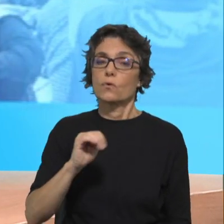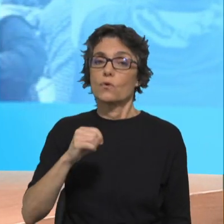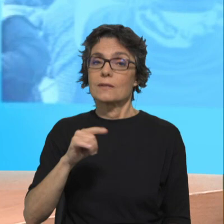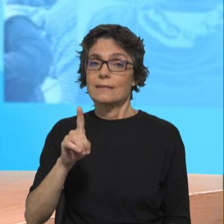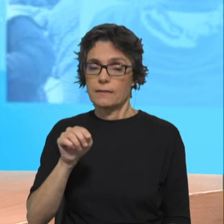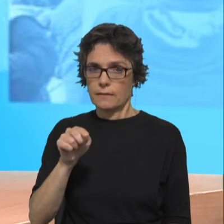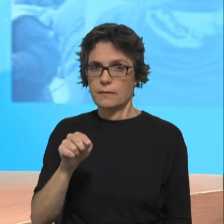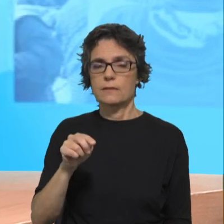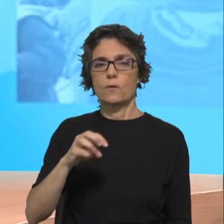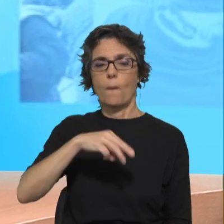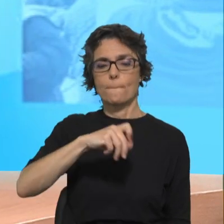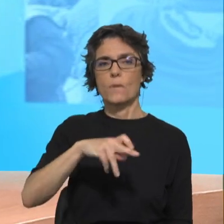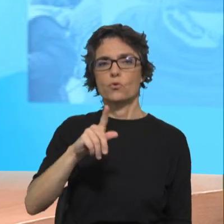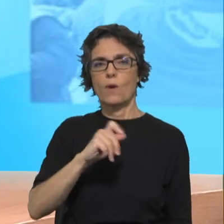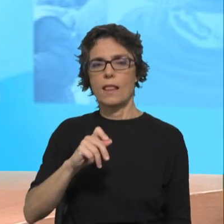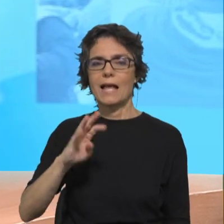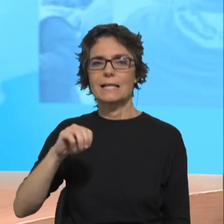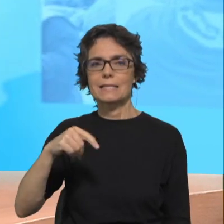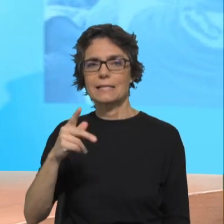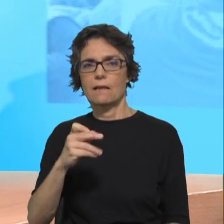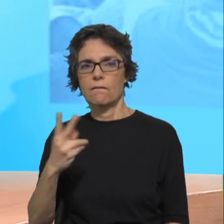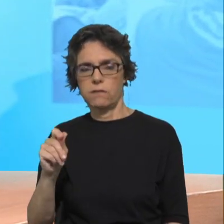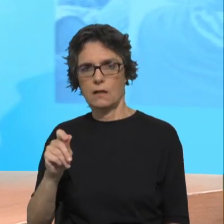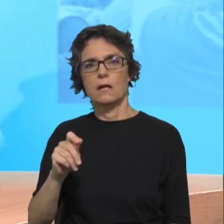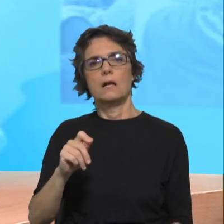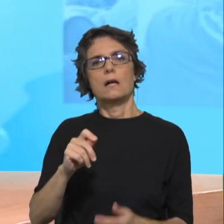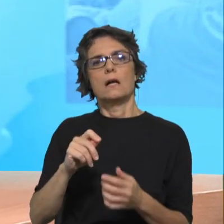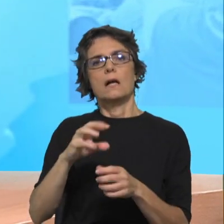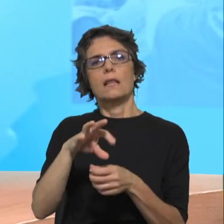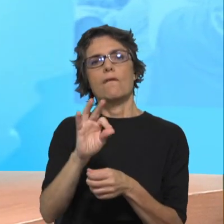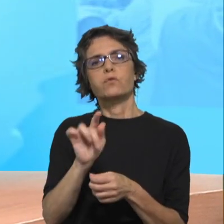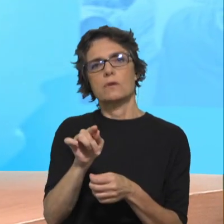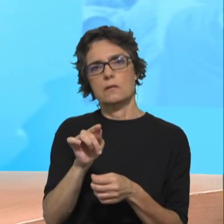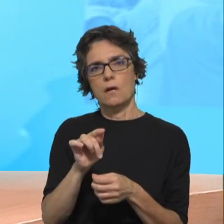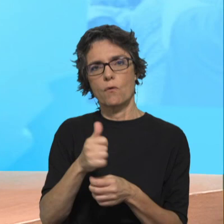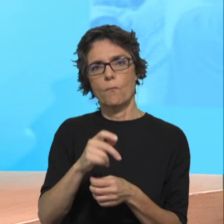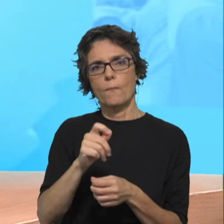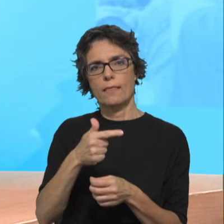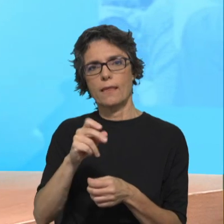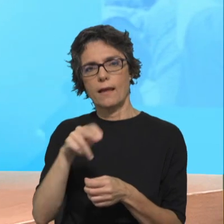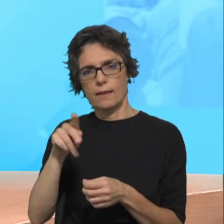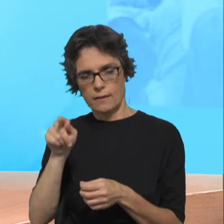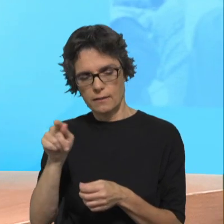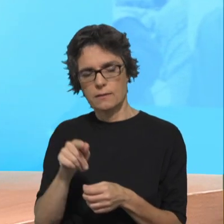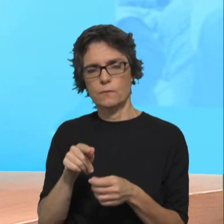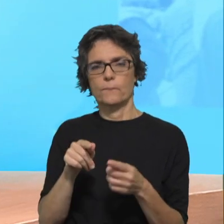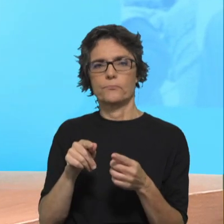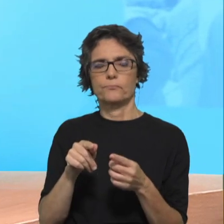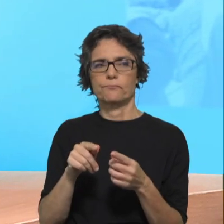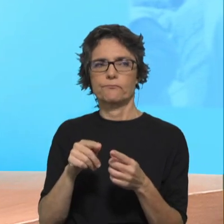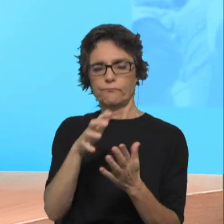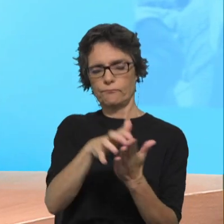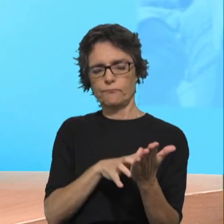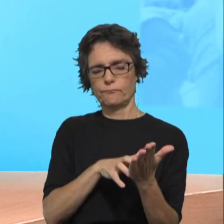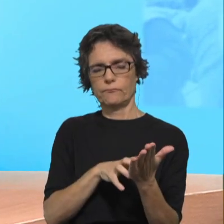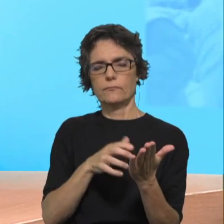no contexto da Fundação Betânia e de amigos à volta, leu-o e refletiu-o e pô-lo à discussão,